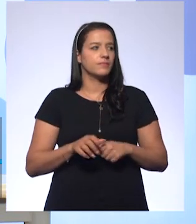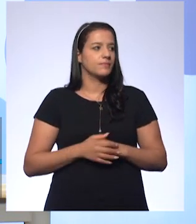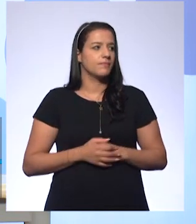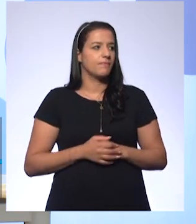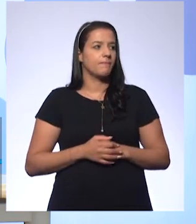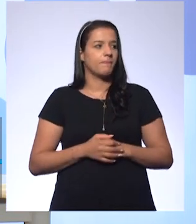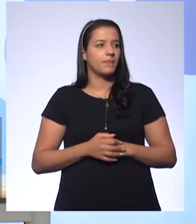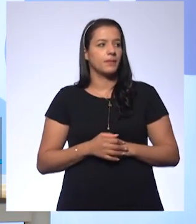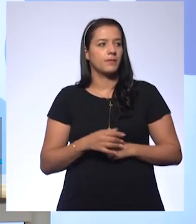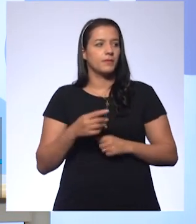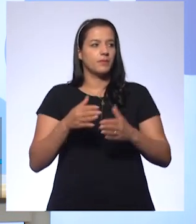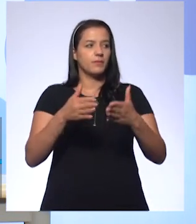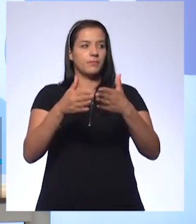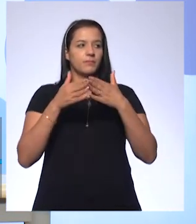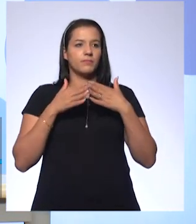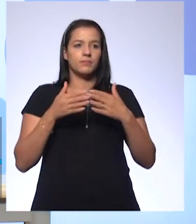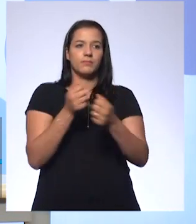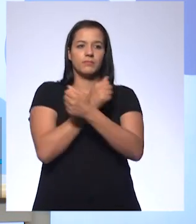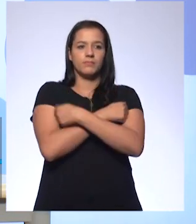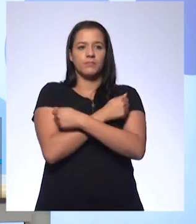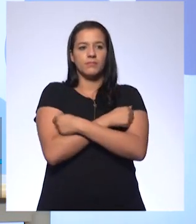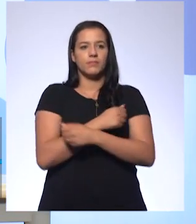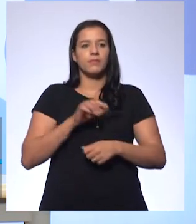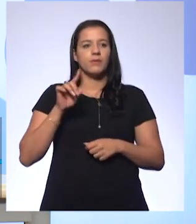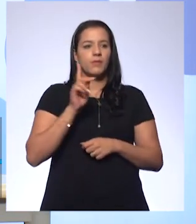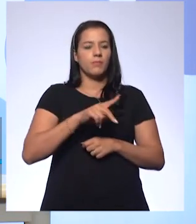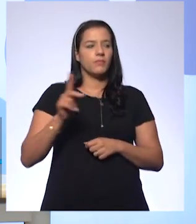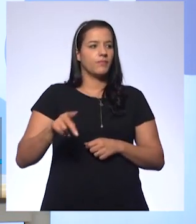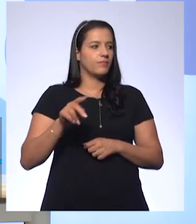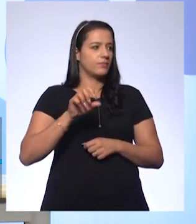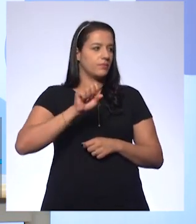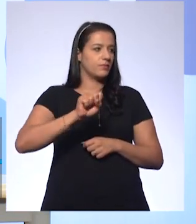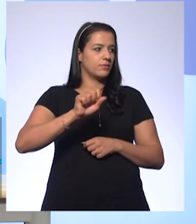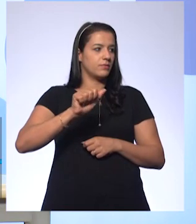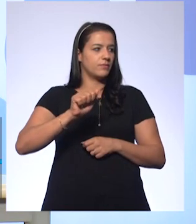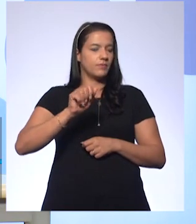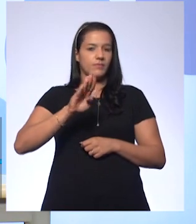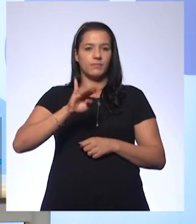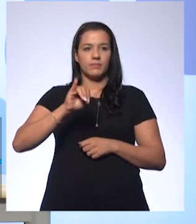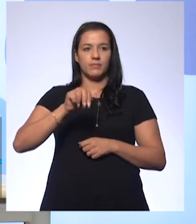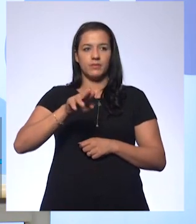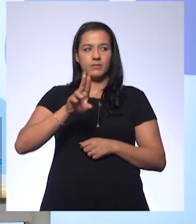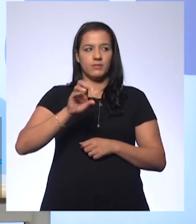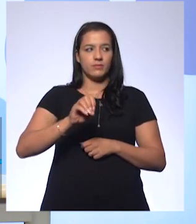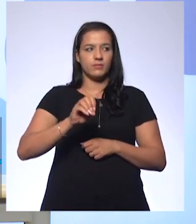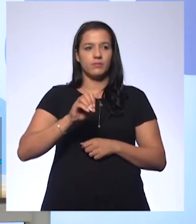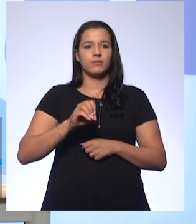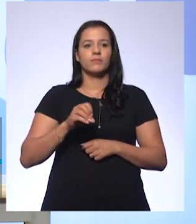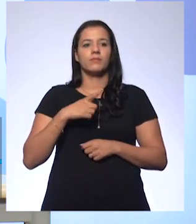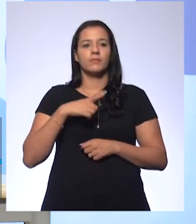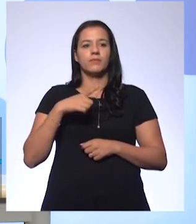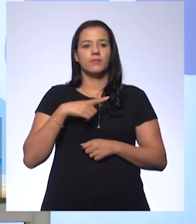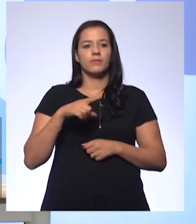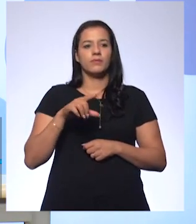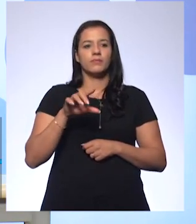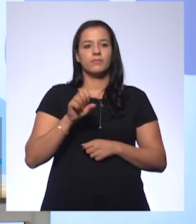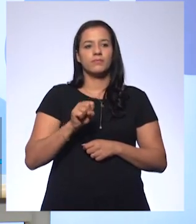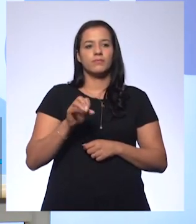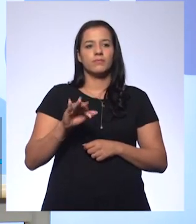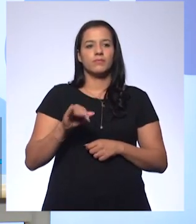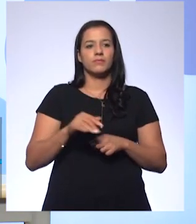Amaral de Osasco, parabéns à escola, né, o professor Roberto aí, que fez uma chamada para os alunos assistirem às aulas e o pessoal está trabalhando